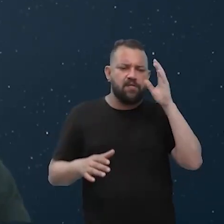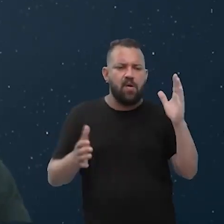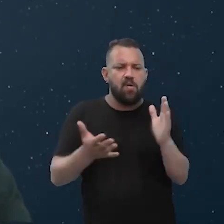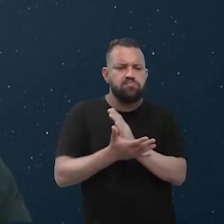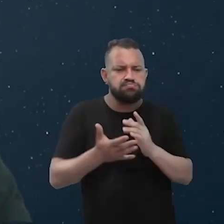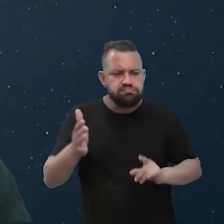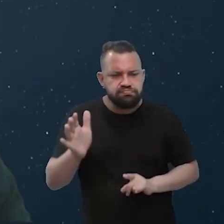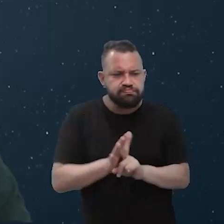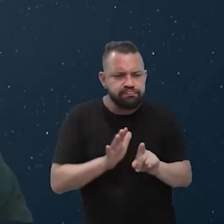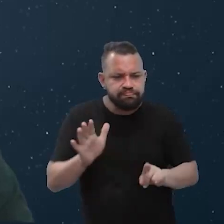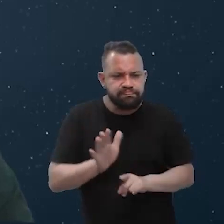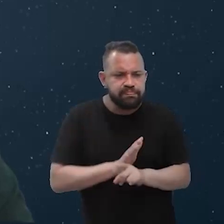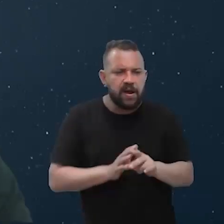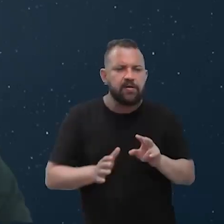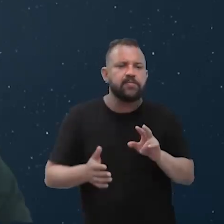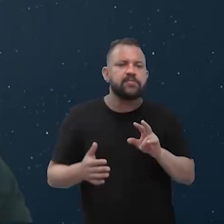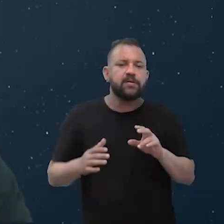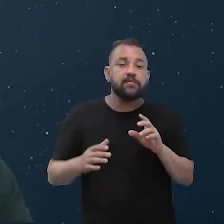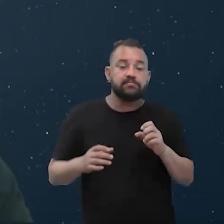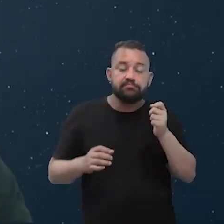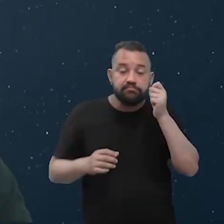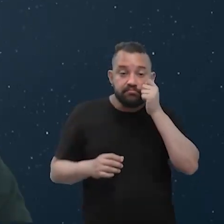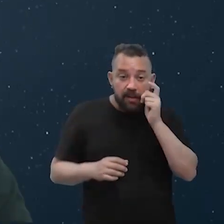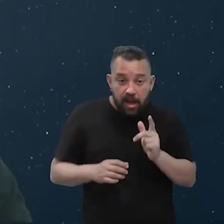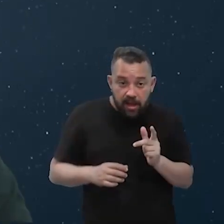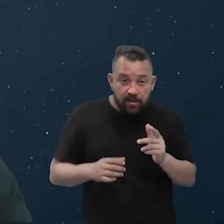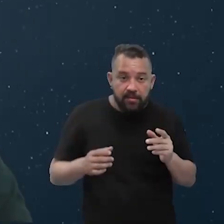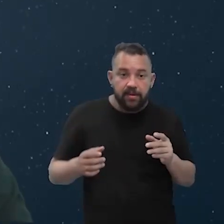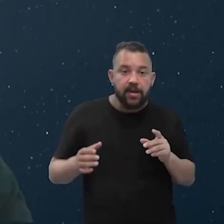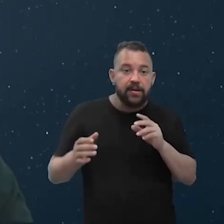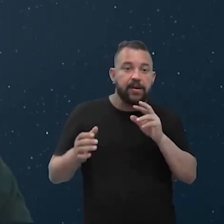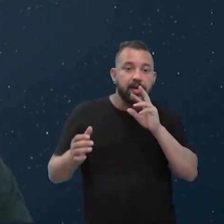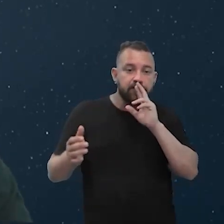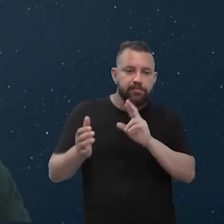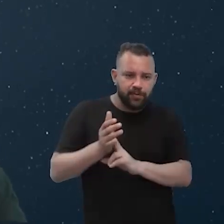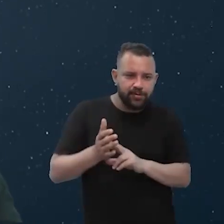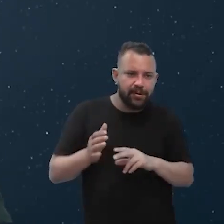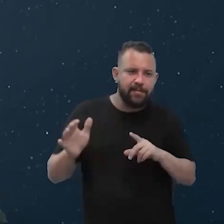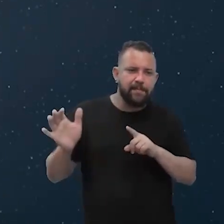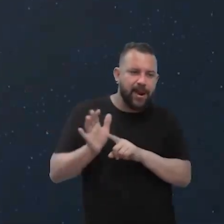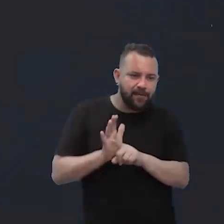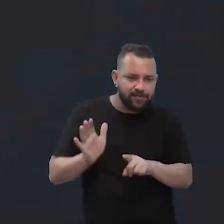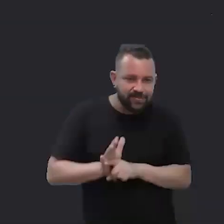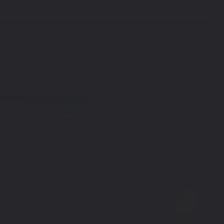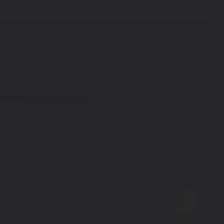algumas questões. Fica ligado e vai resolver a questão. Até a próxima.